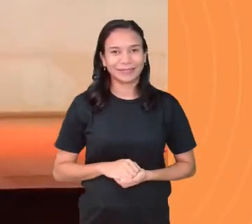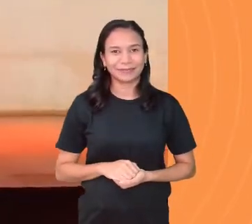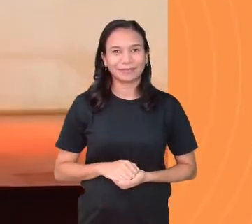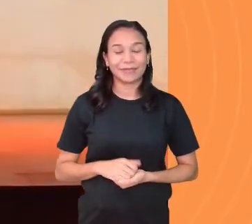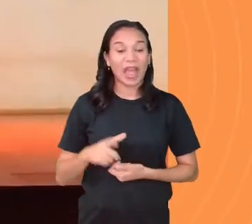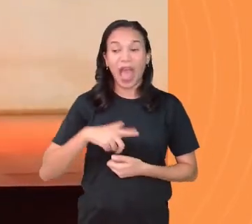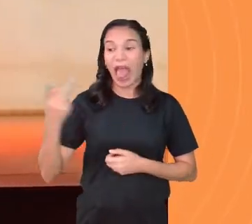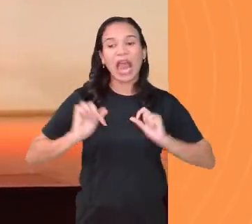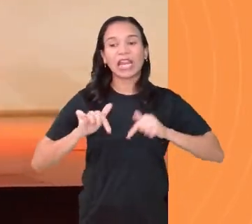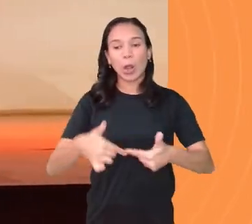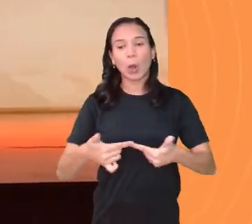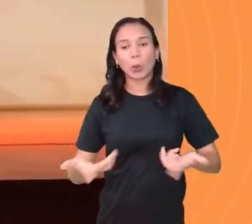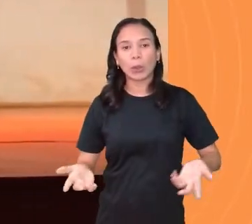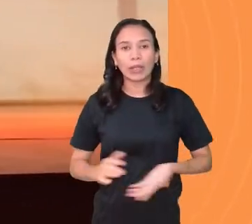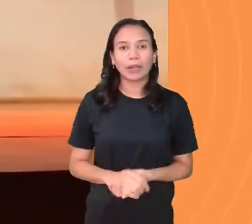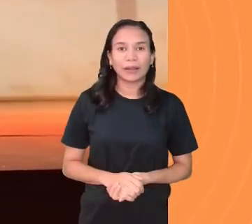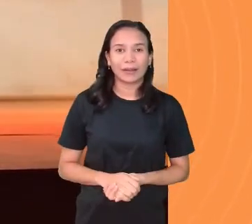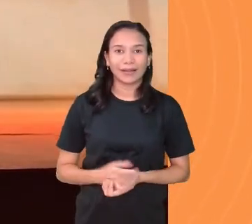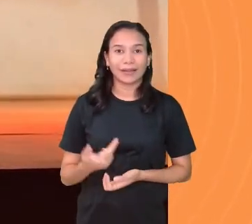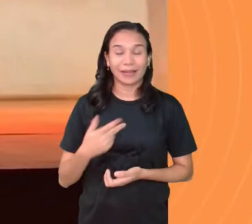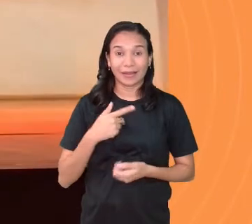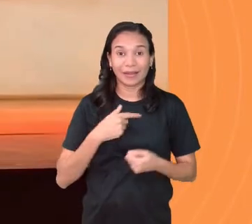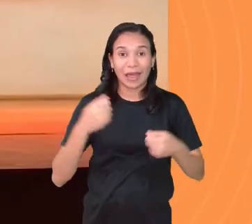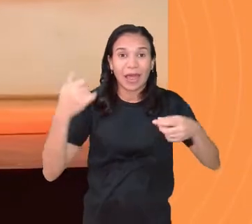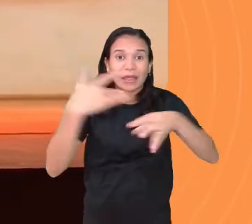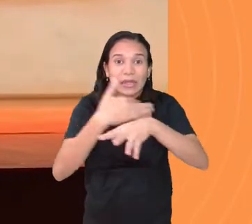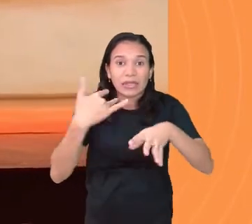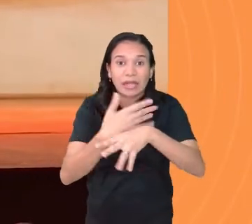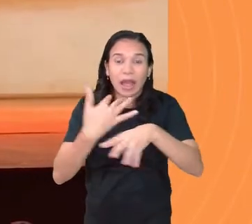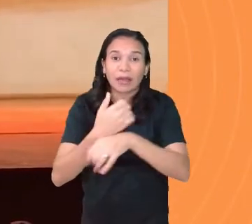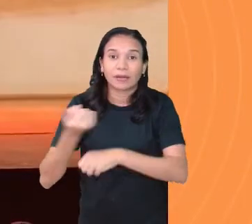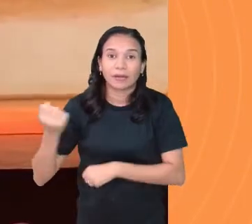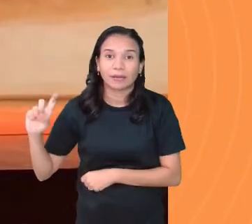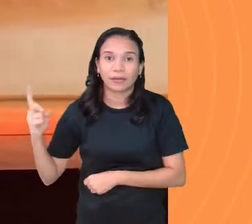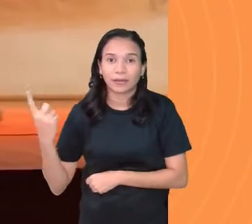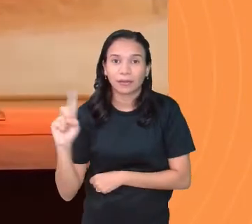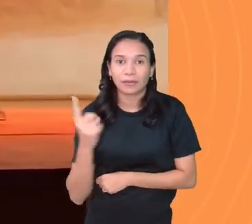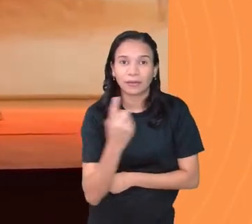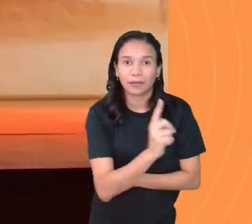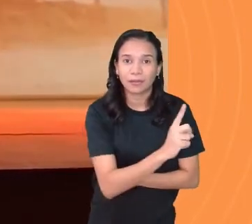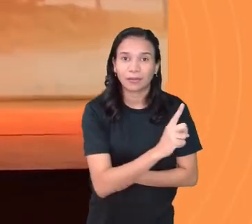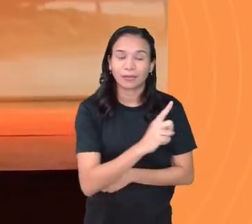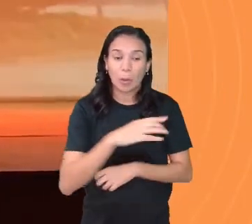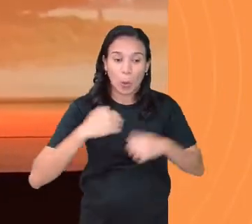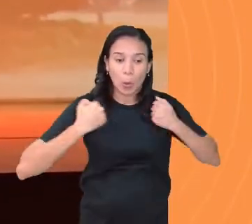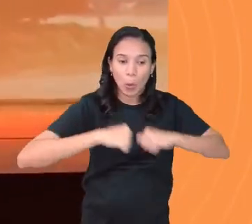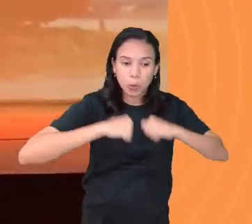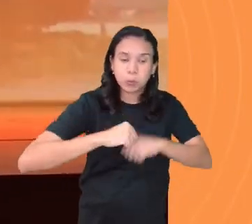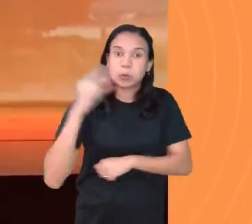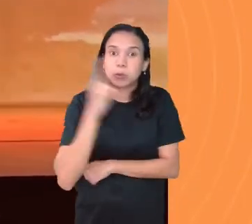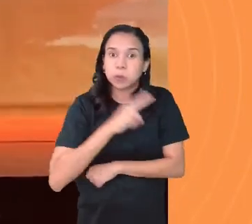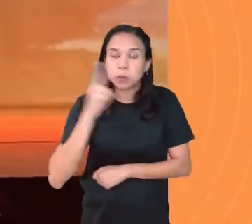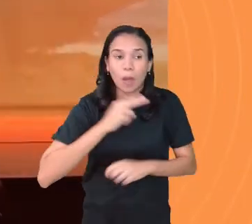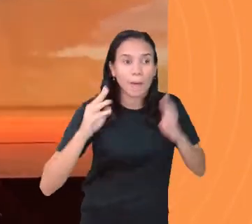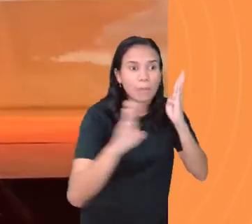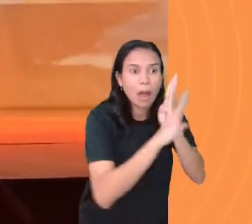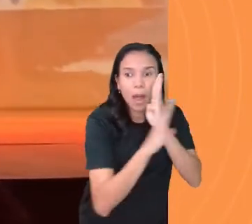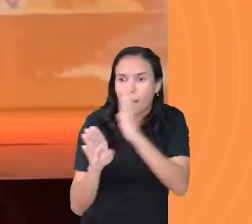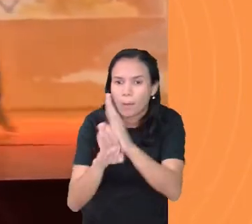Ele que lute. E ele tá correndo pela cidade, tá vendo? Super apressado, tentando encontrar alguma